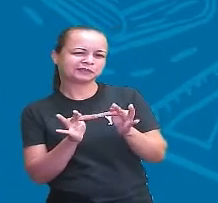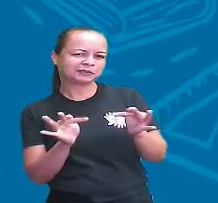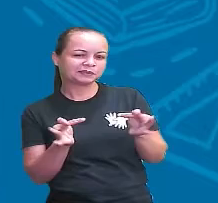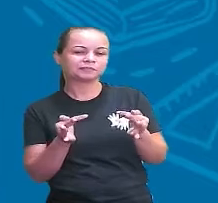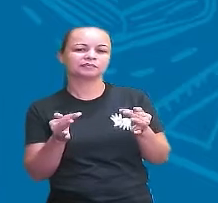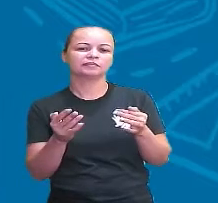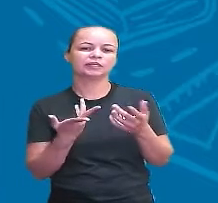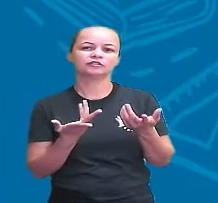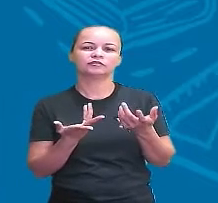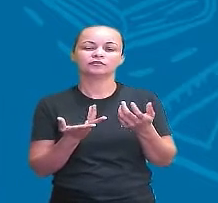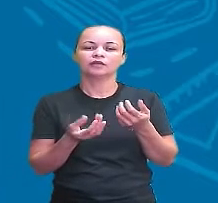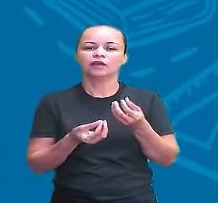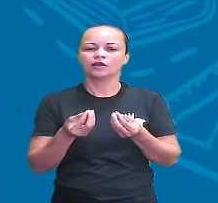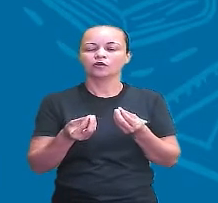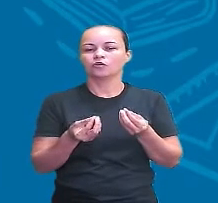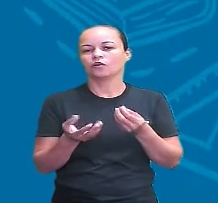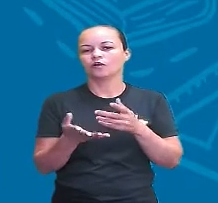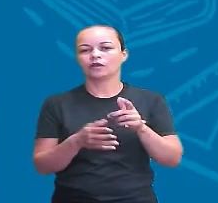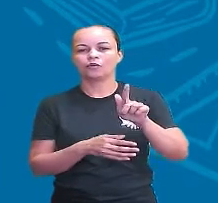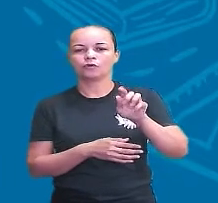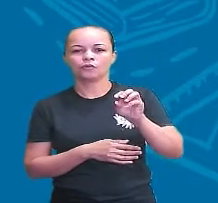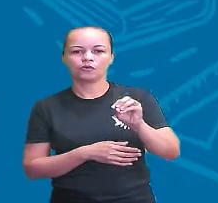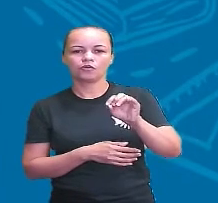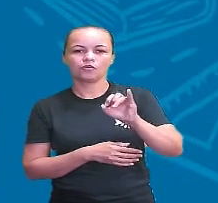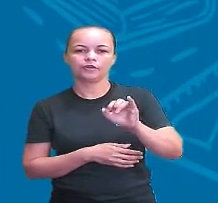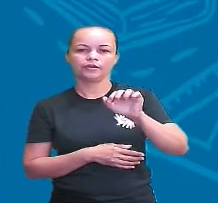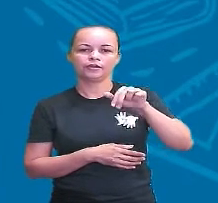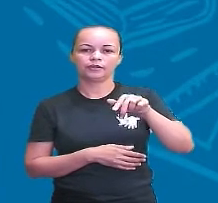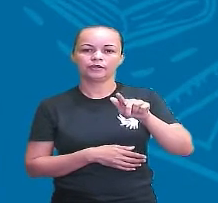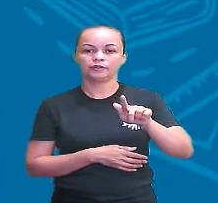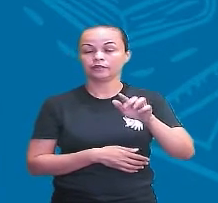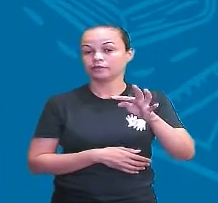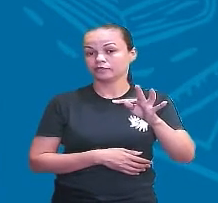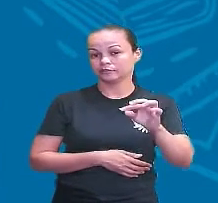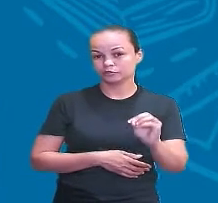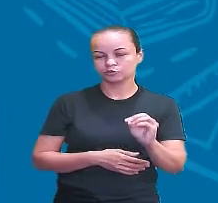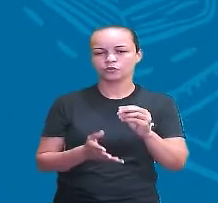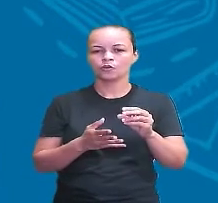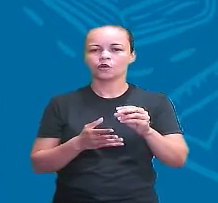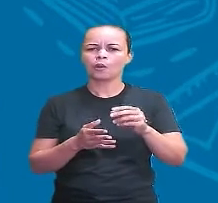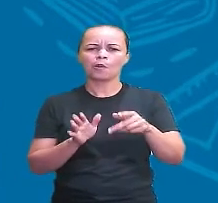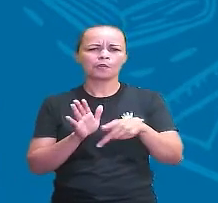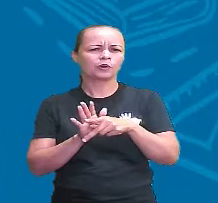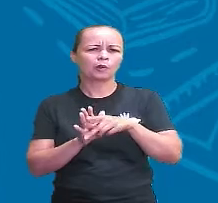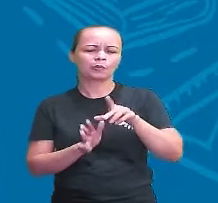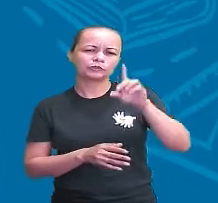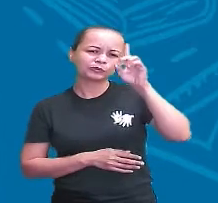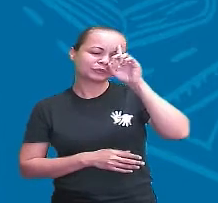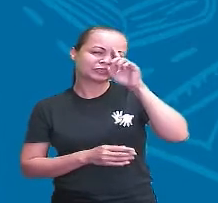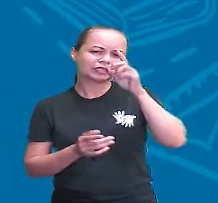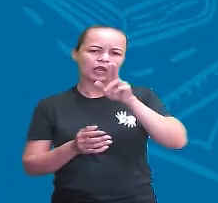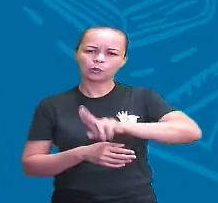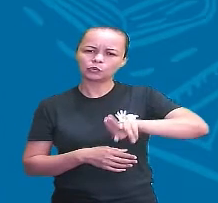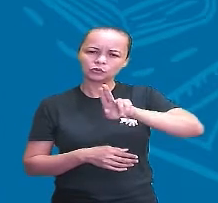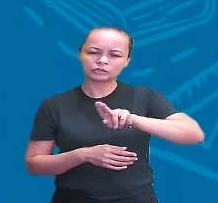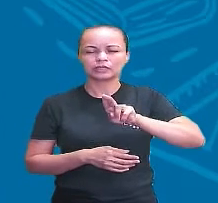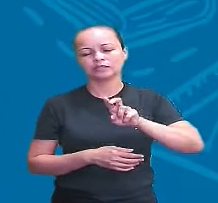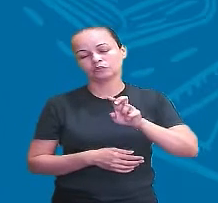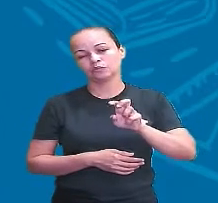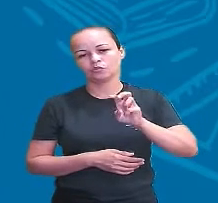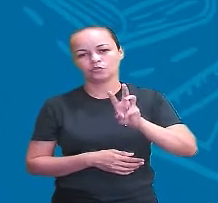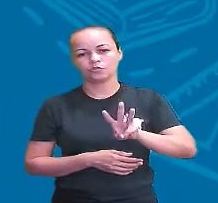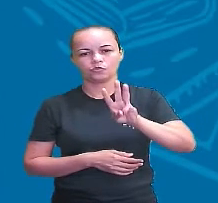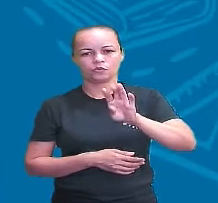a gente colocar o going to dentro das frases ou no próprio dia a dia a gente conseguir falar utilizando ou o will ou o going